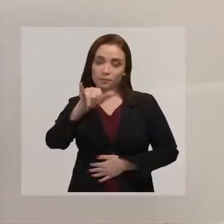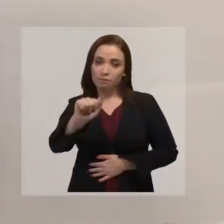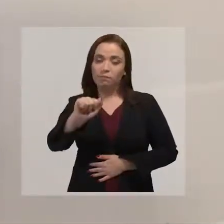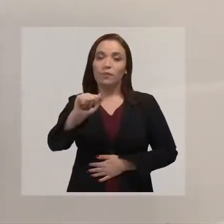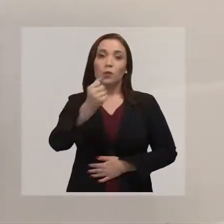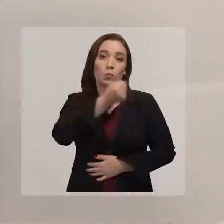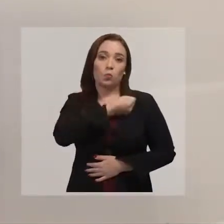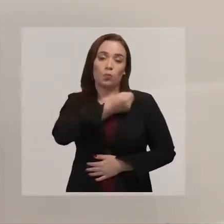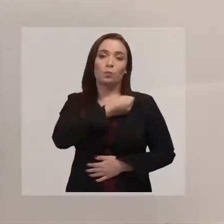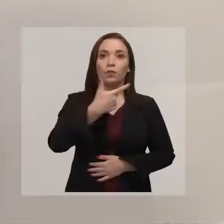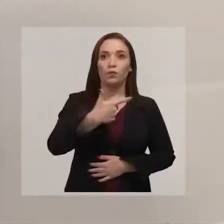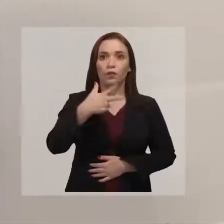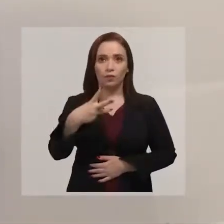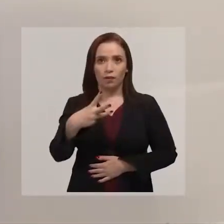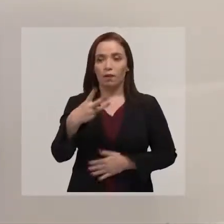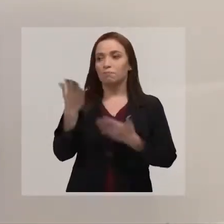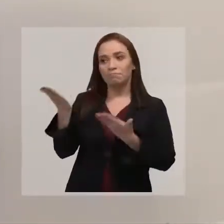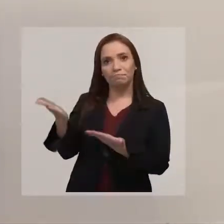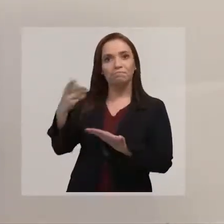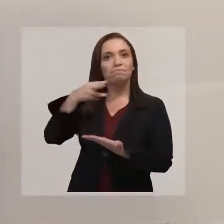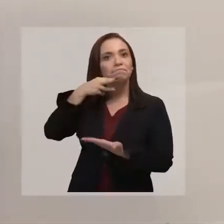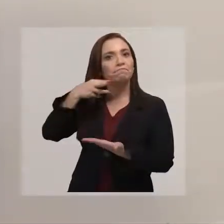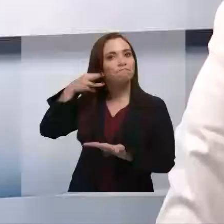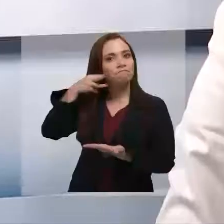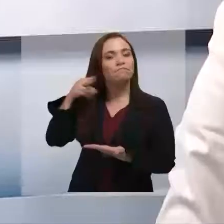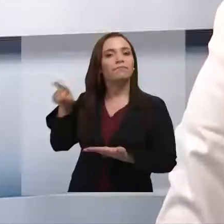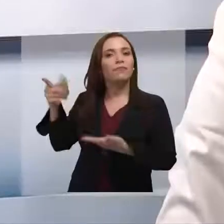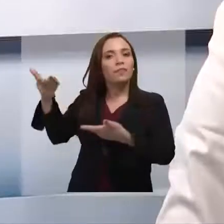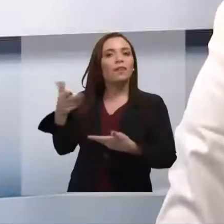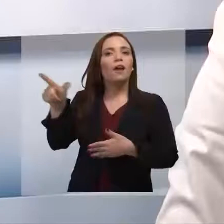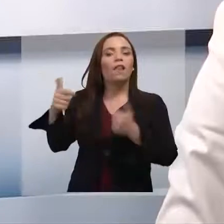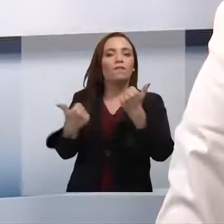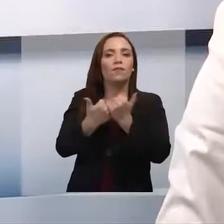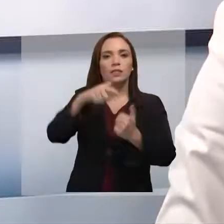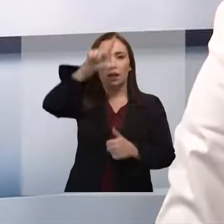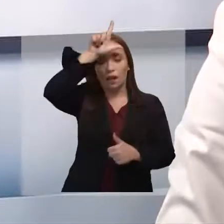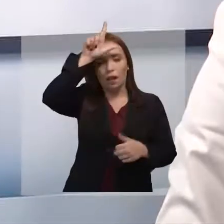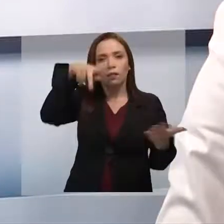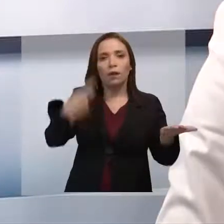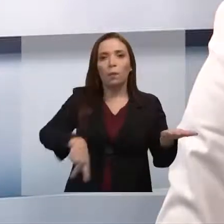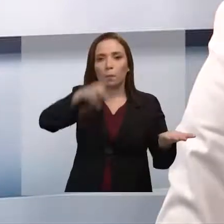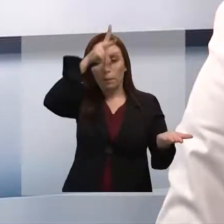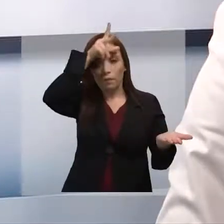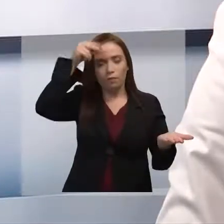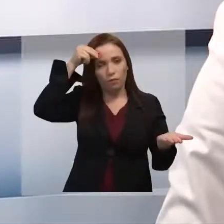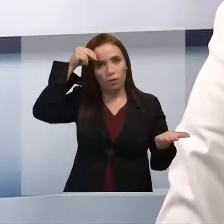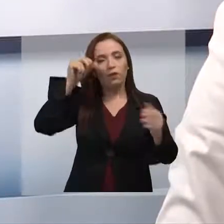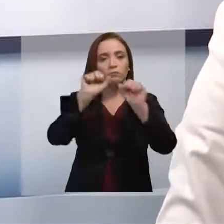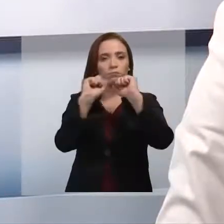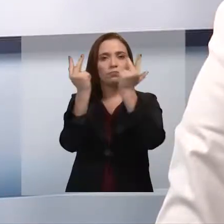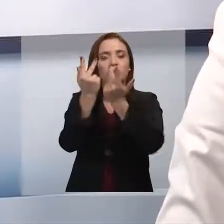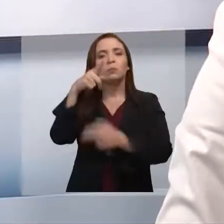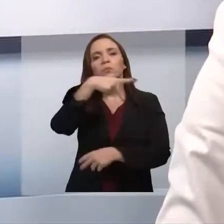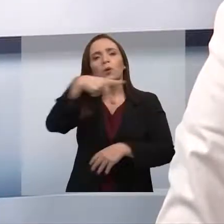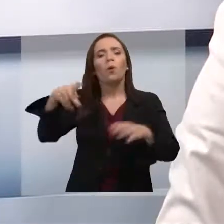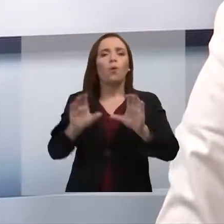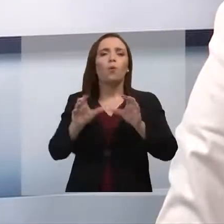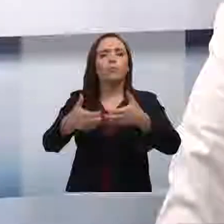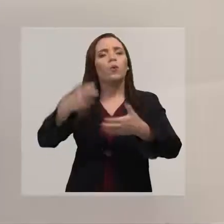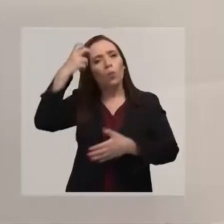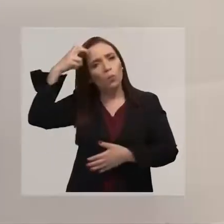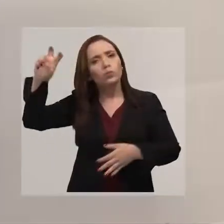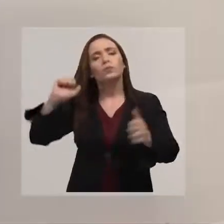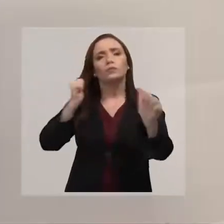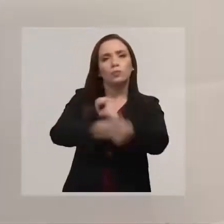Cidadania 23. O vereador Michel Lins é um dos vice-líderes do governo na Câmara Municipal de Fortaleza, presidente da Comissão